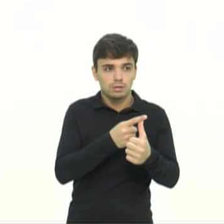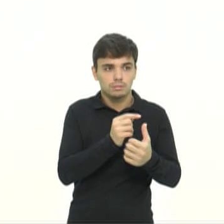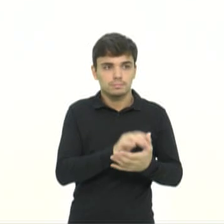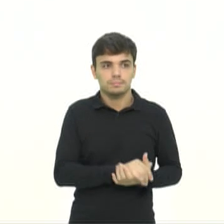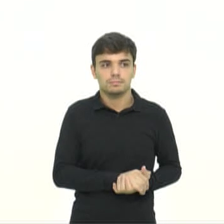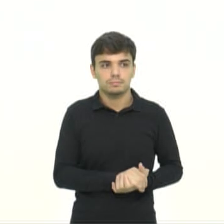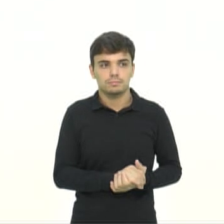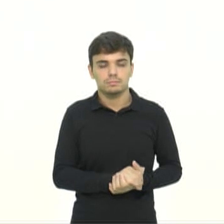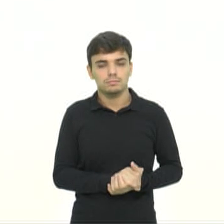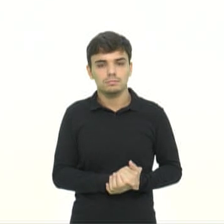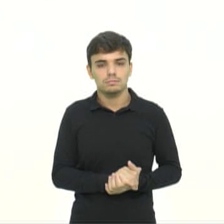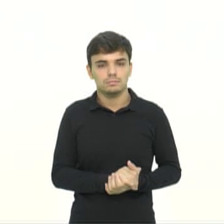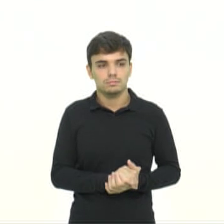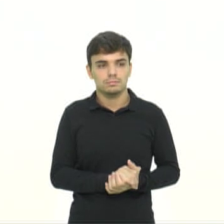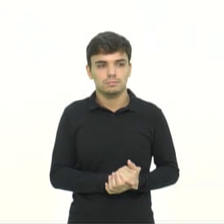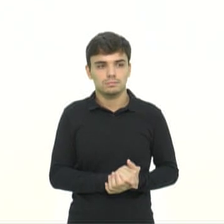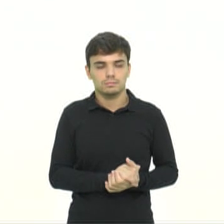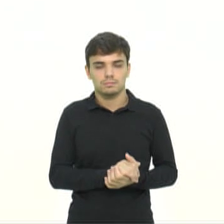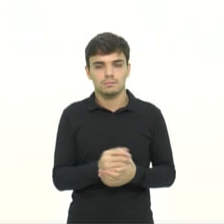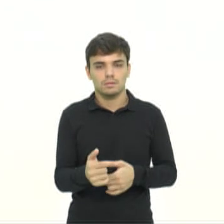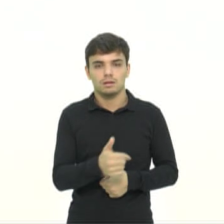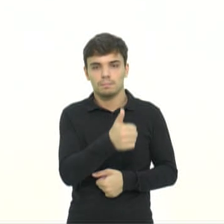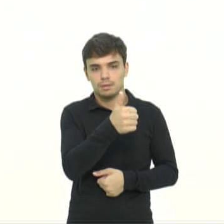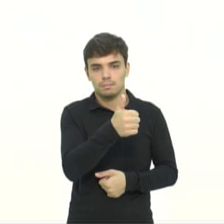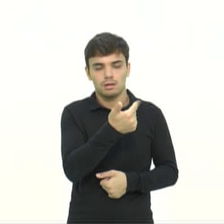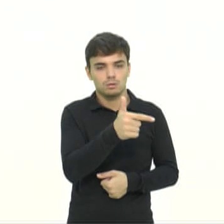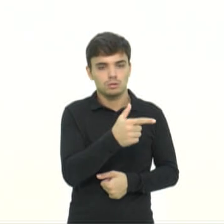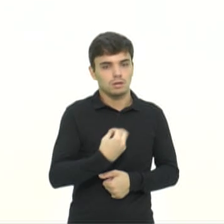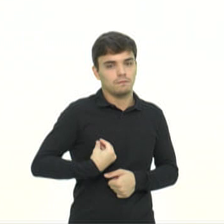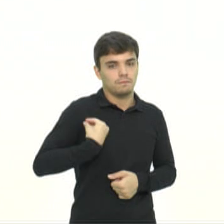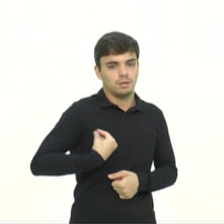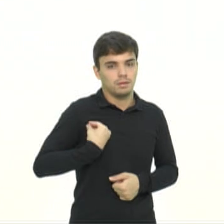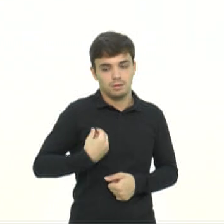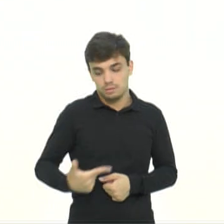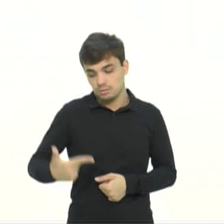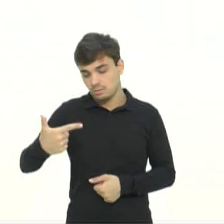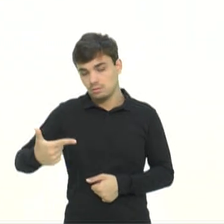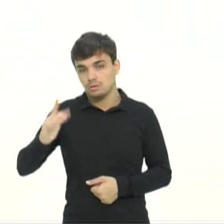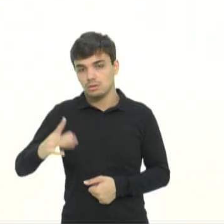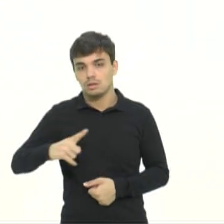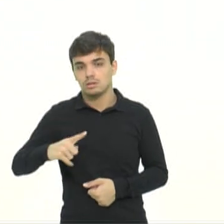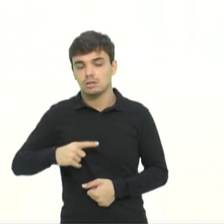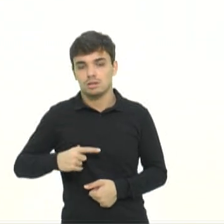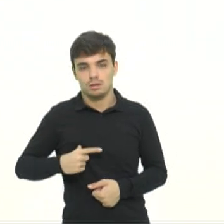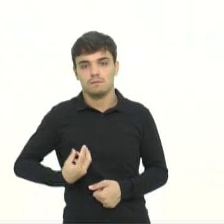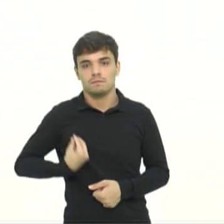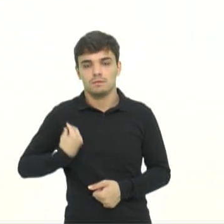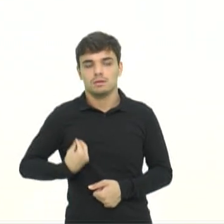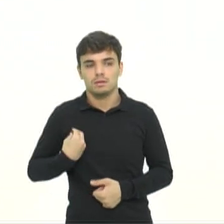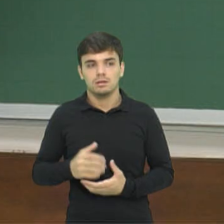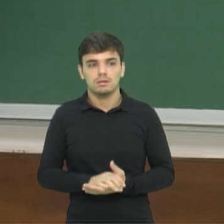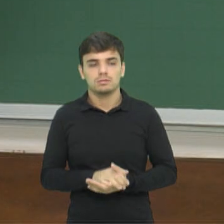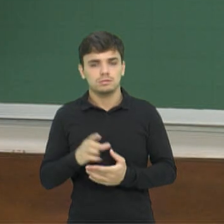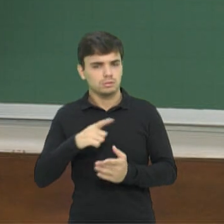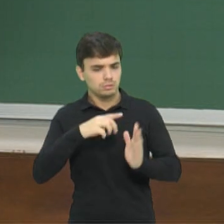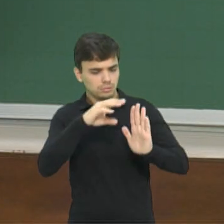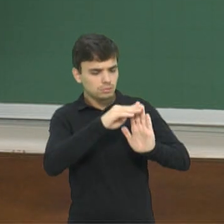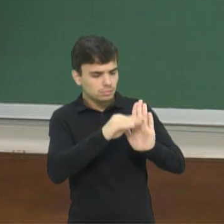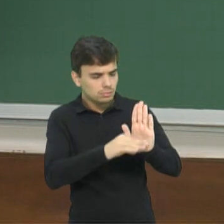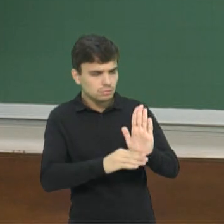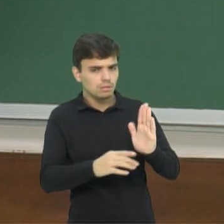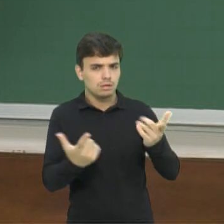ambientes estéreis, onde nunca houve vida, secundária, onde já houve vida. E a gente divide em fases, né? A ecese, lá onde chegam os